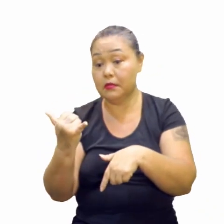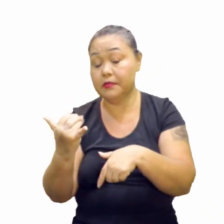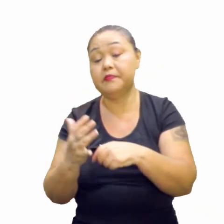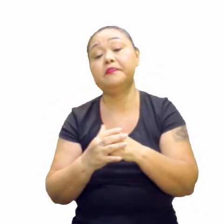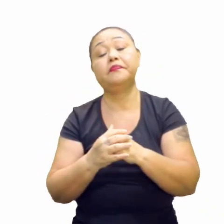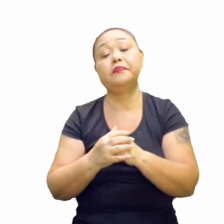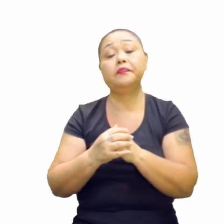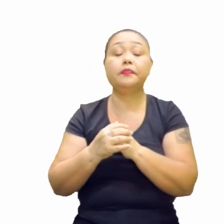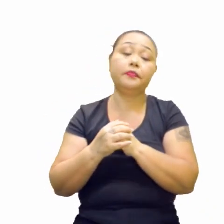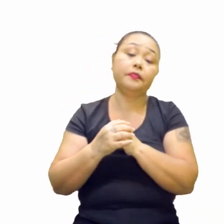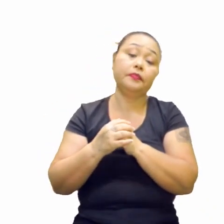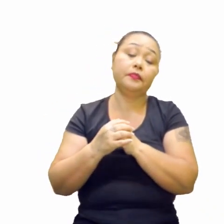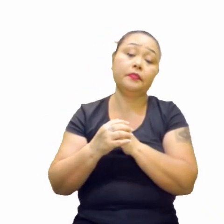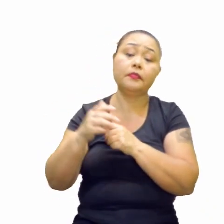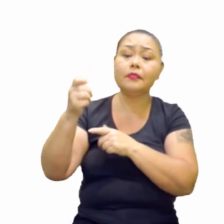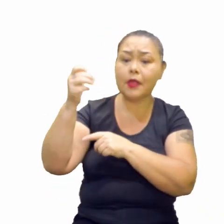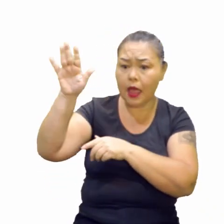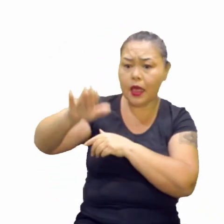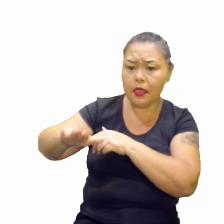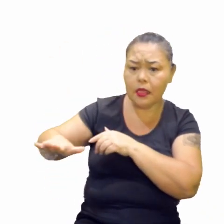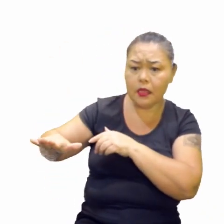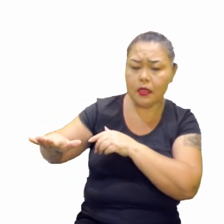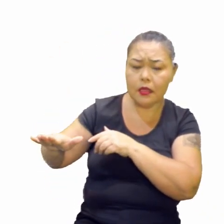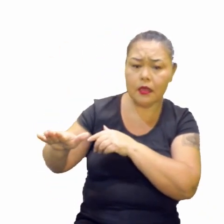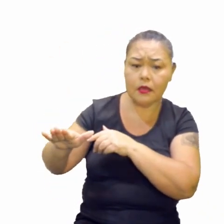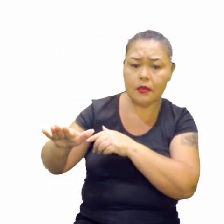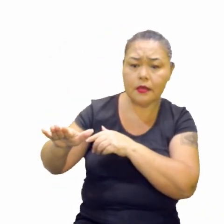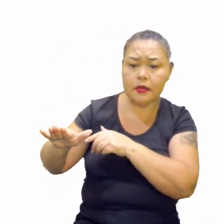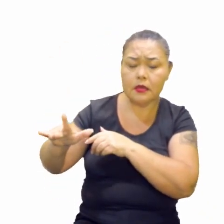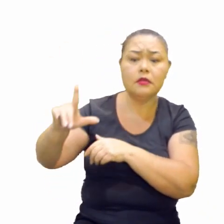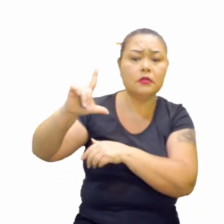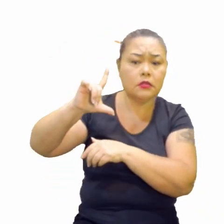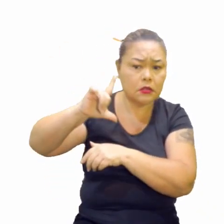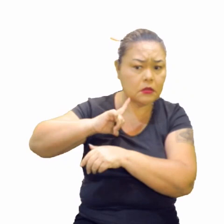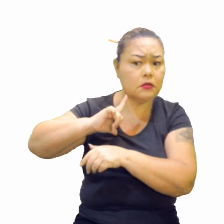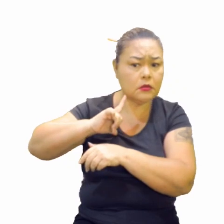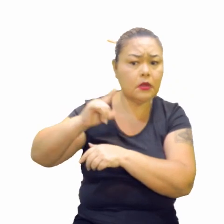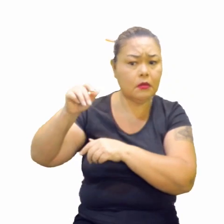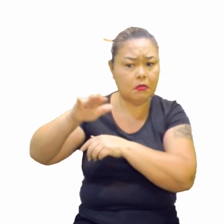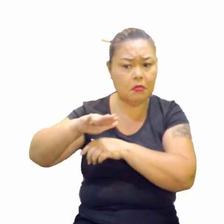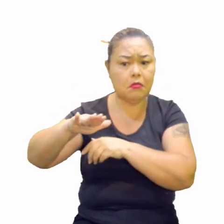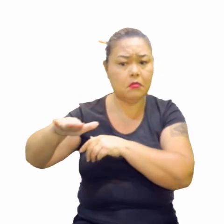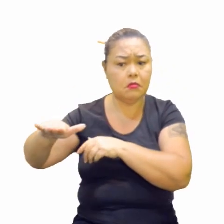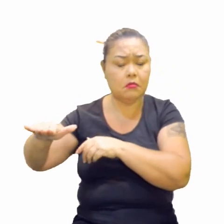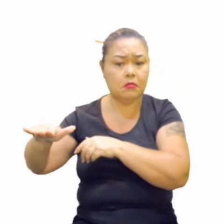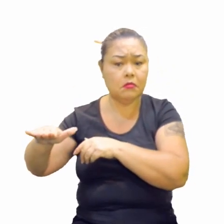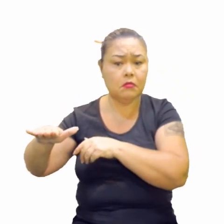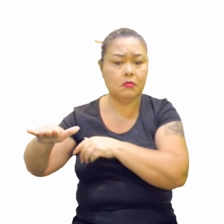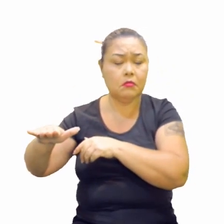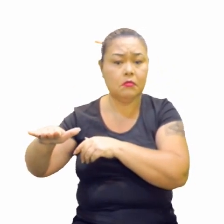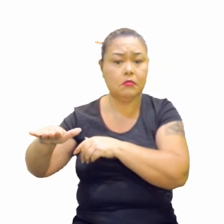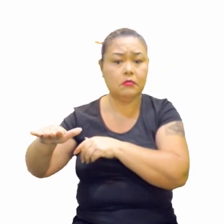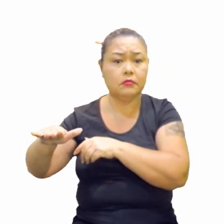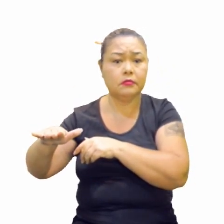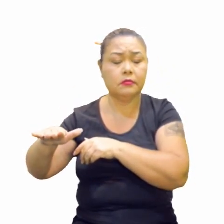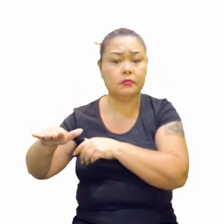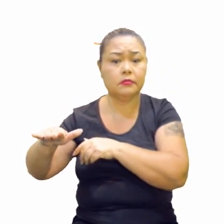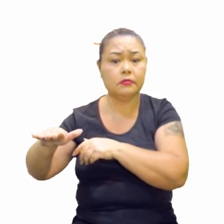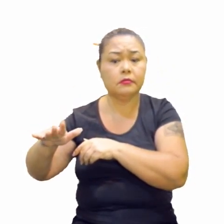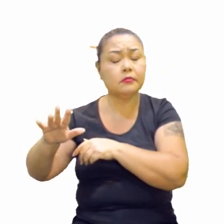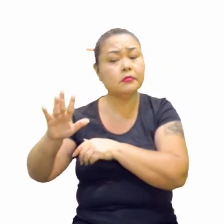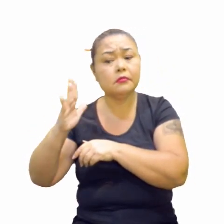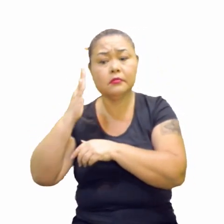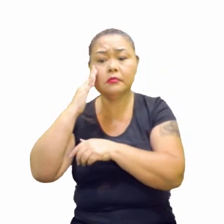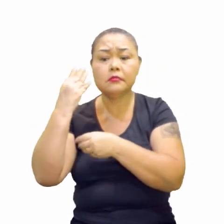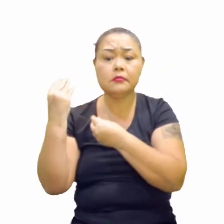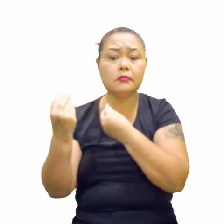As crianças tiveram que fazer isso. Deixa eu ver se eu compreendo esse